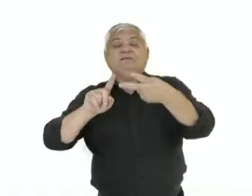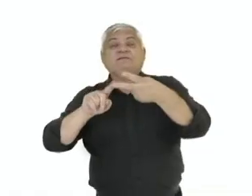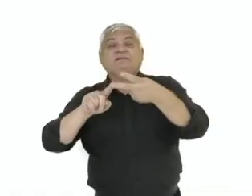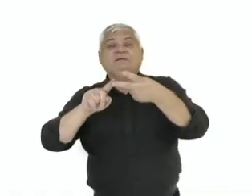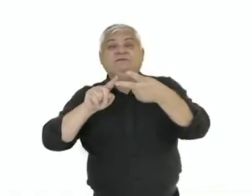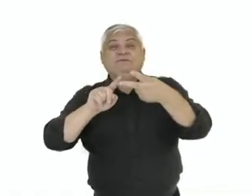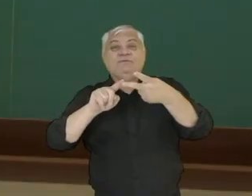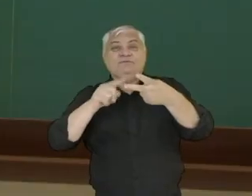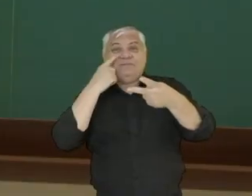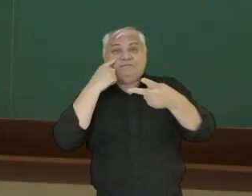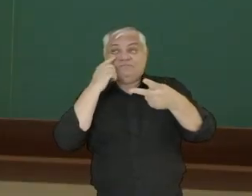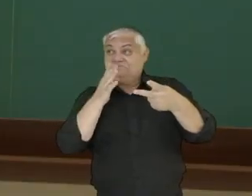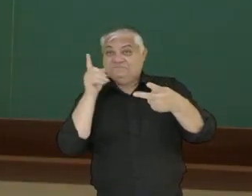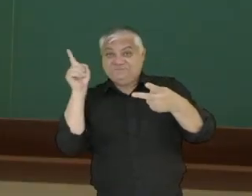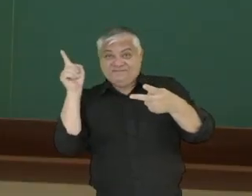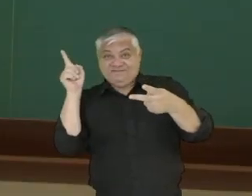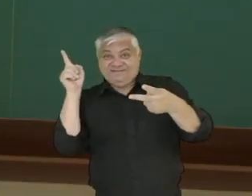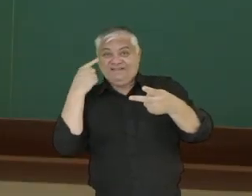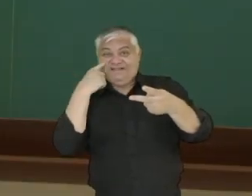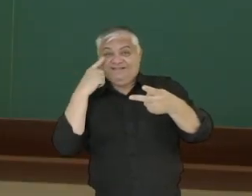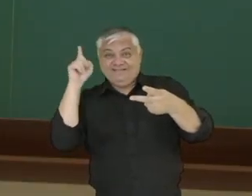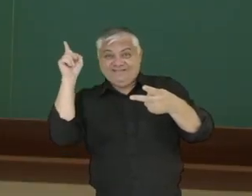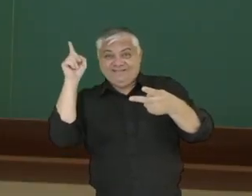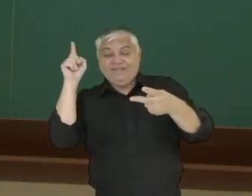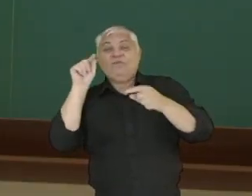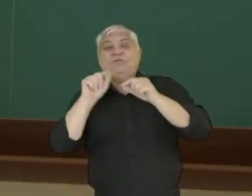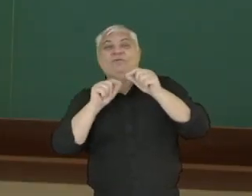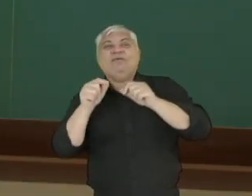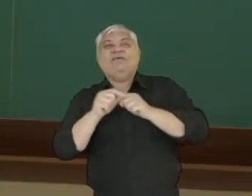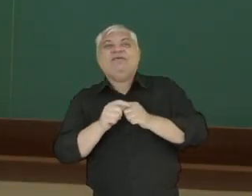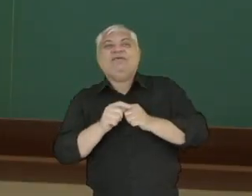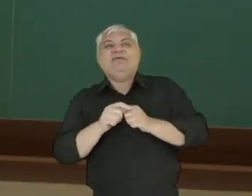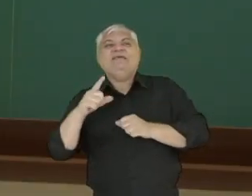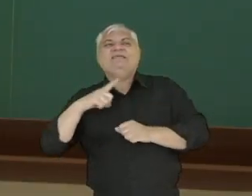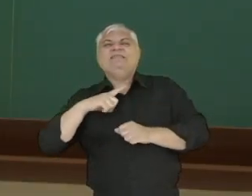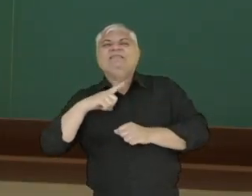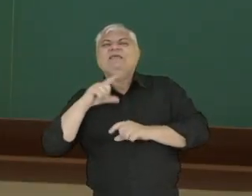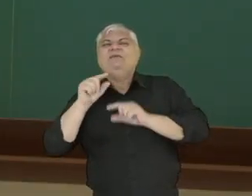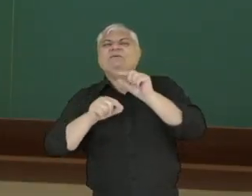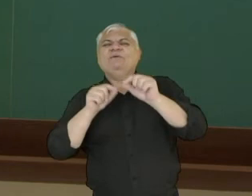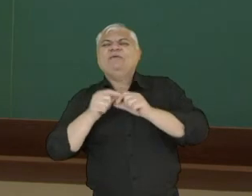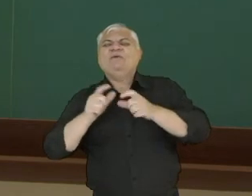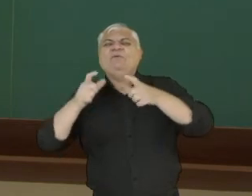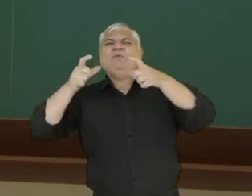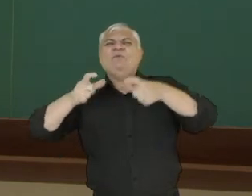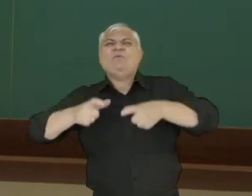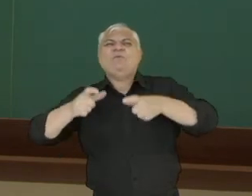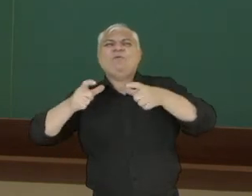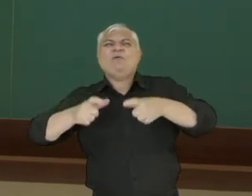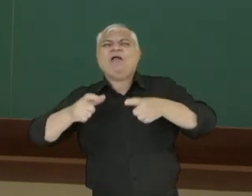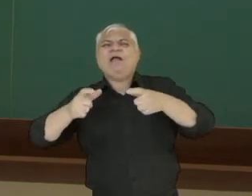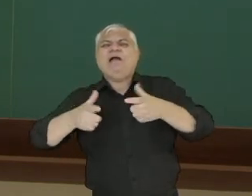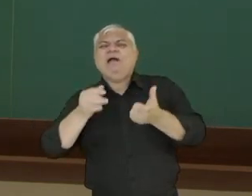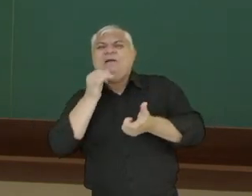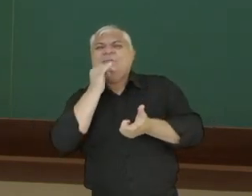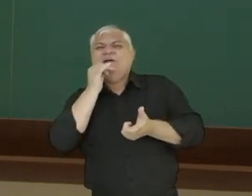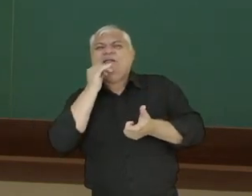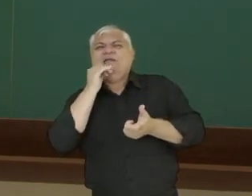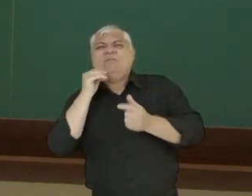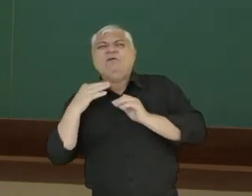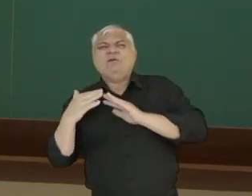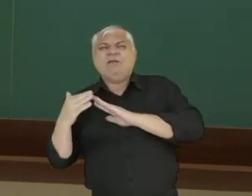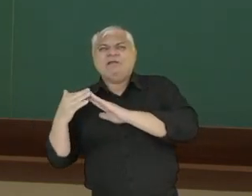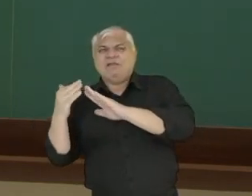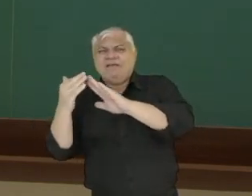você olhar com um pouco mais de atenção, você vai ver o quê? Que aqui a gente tem uma localidade urbana, nós temos aqui